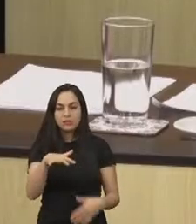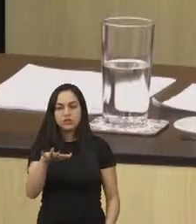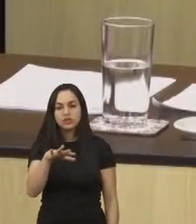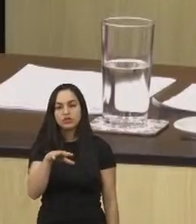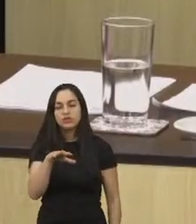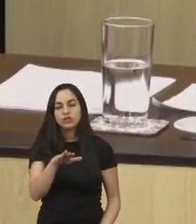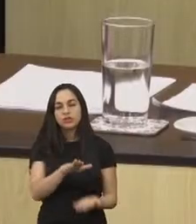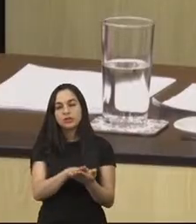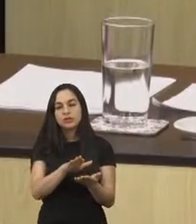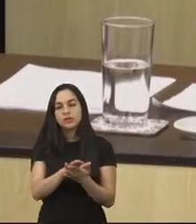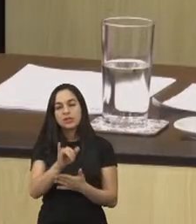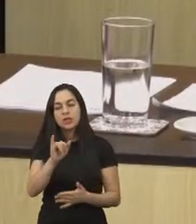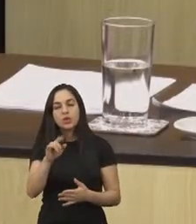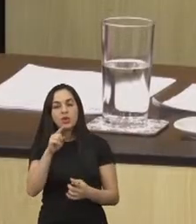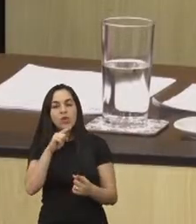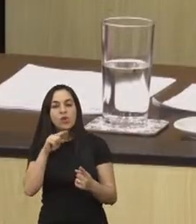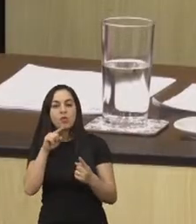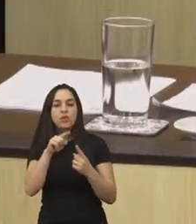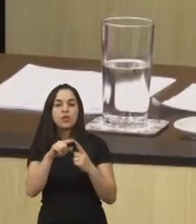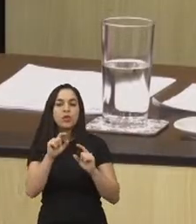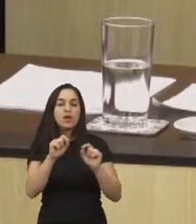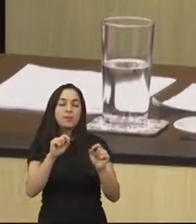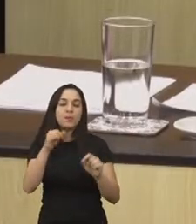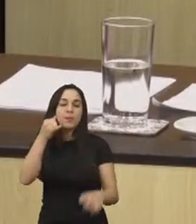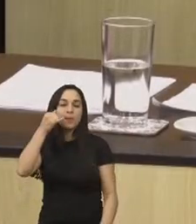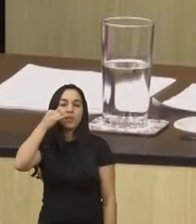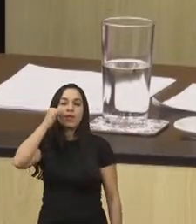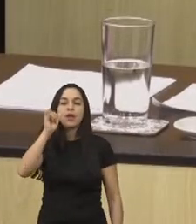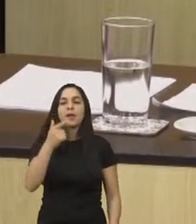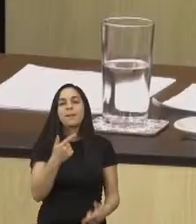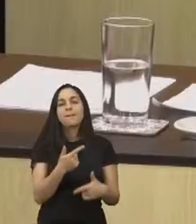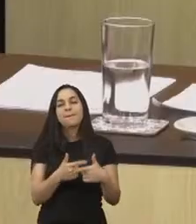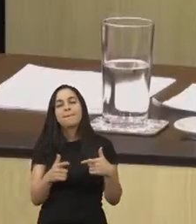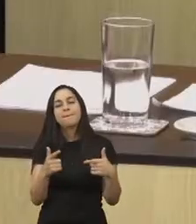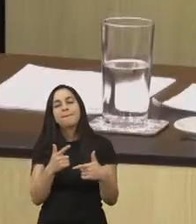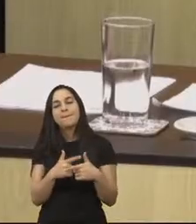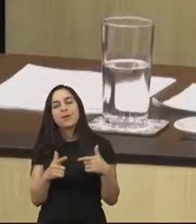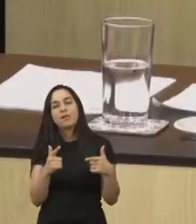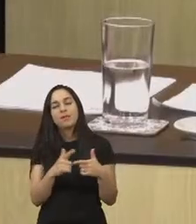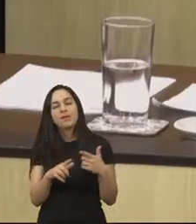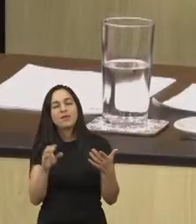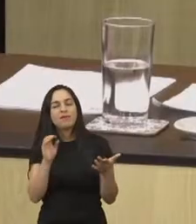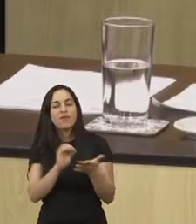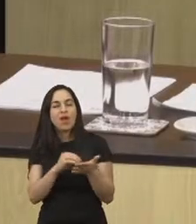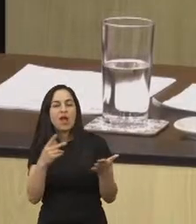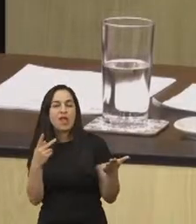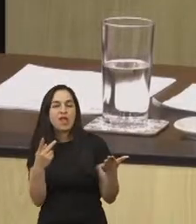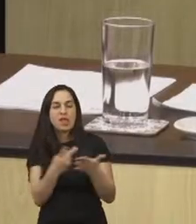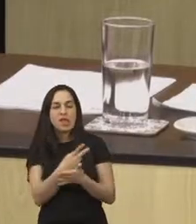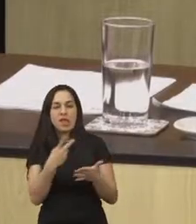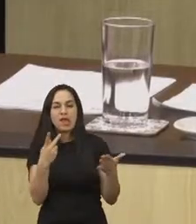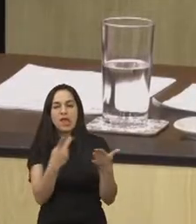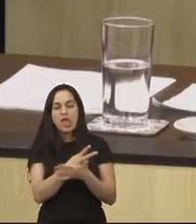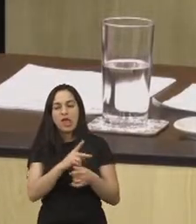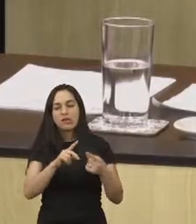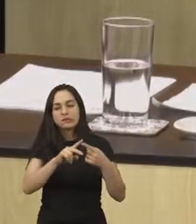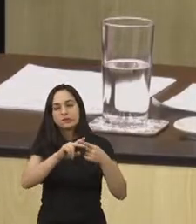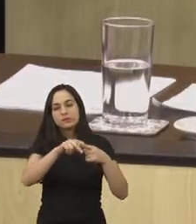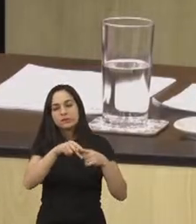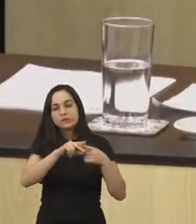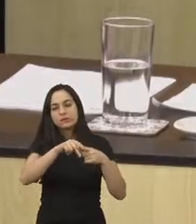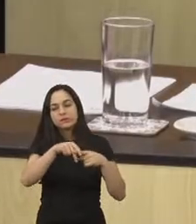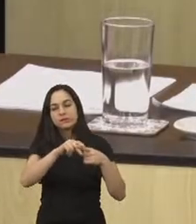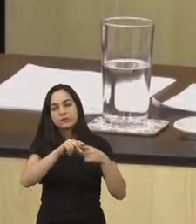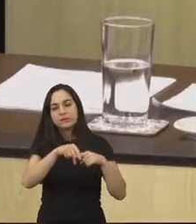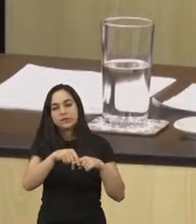O objetivo é sanar possíveis problemas de mau dimensionamento, falhas na instalação, existência de